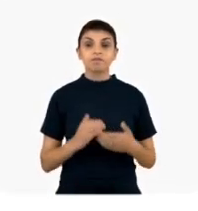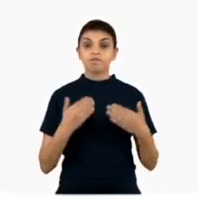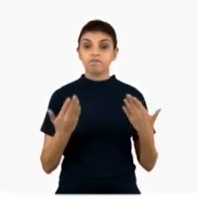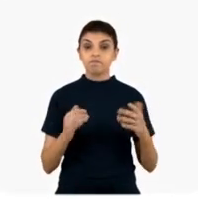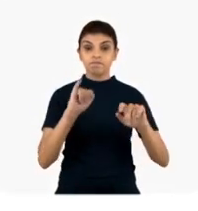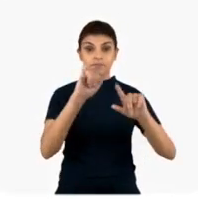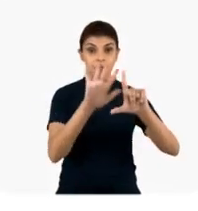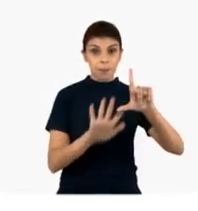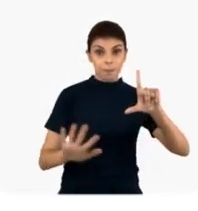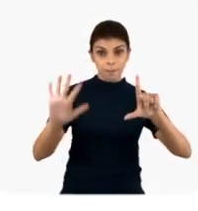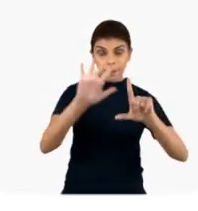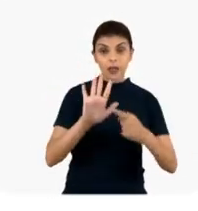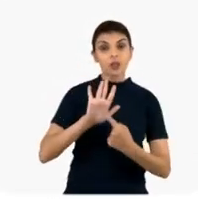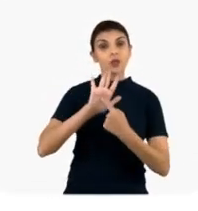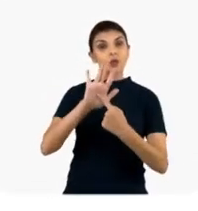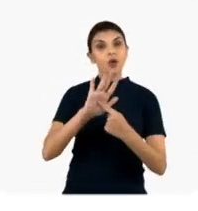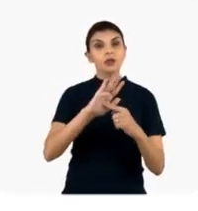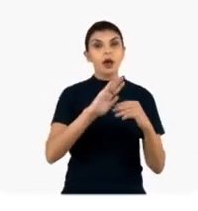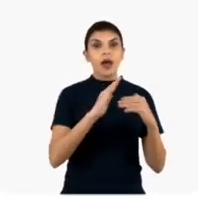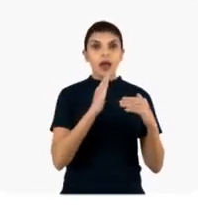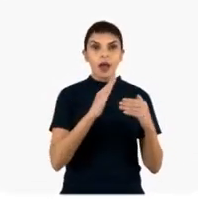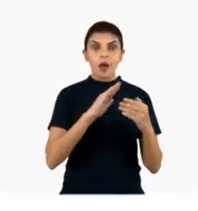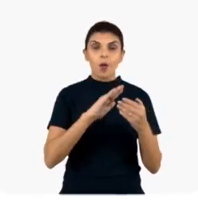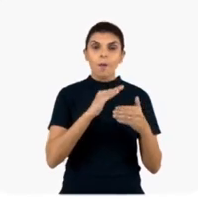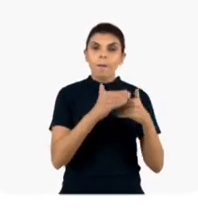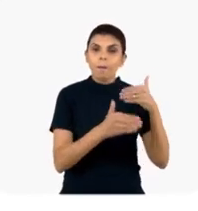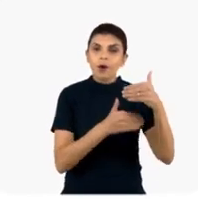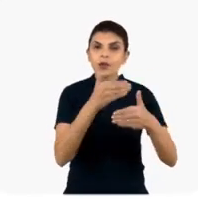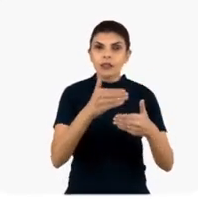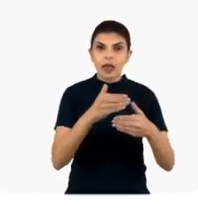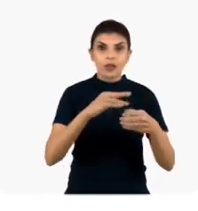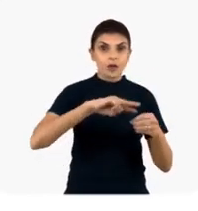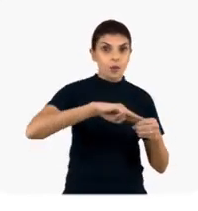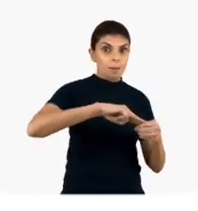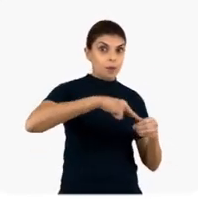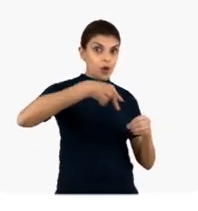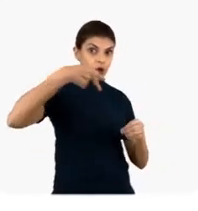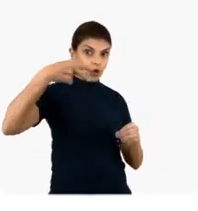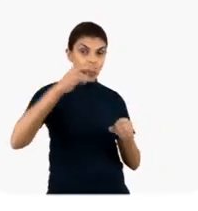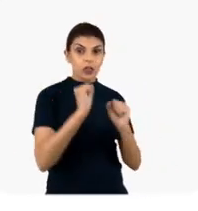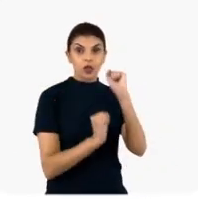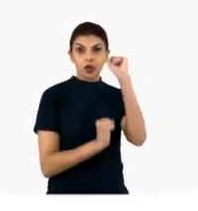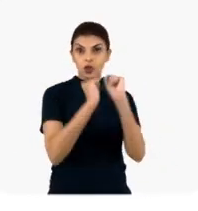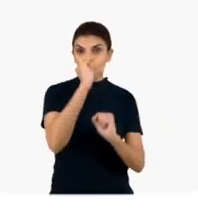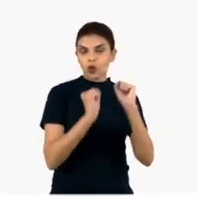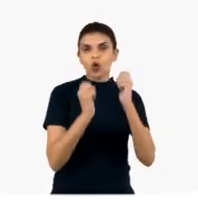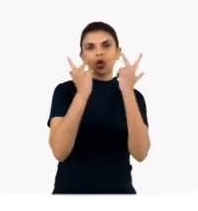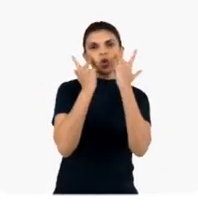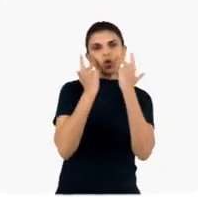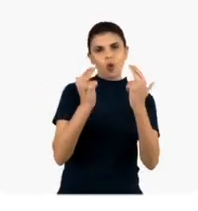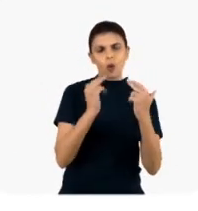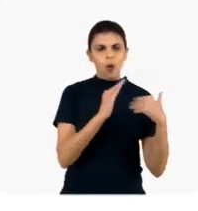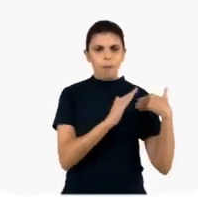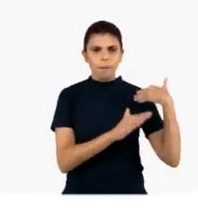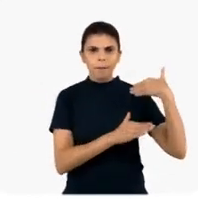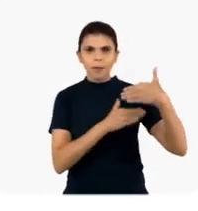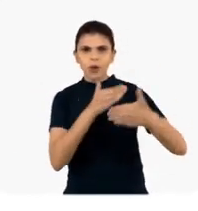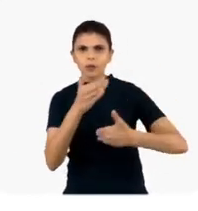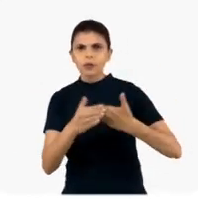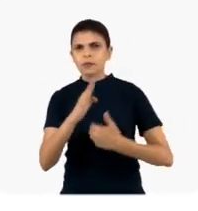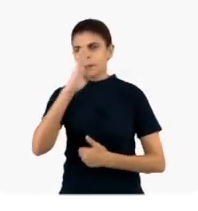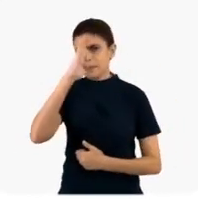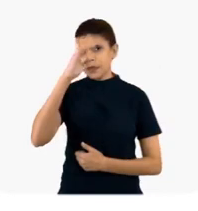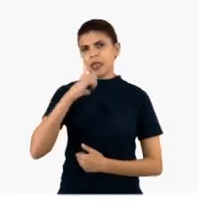Desta forma, estou apresentando para vocês o que é um processo biotecnológico industrial normal. O nosso